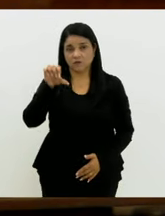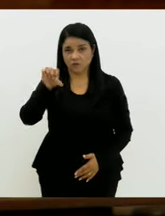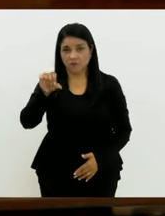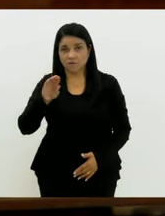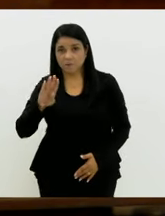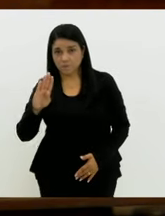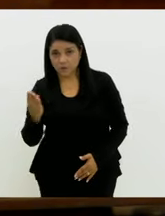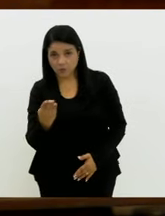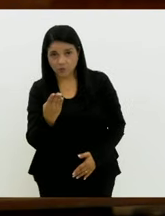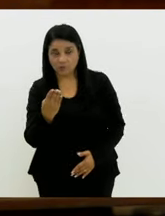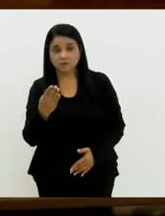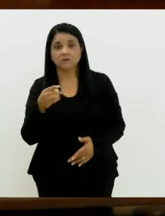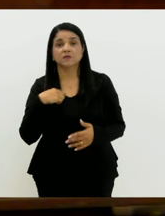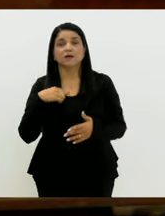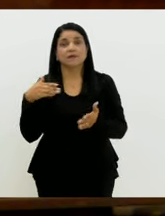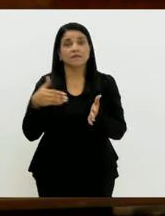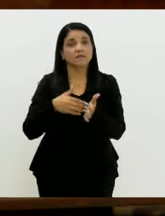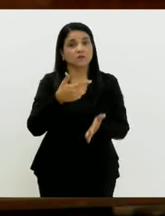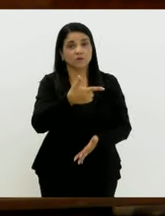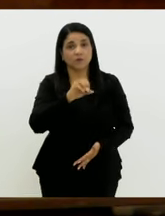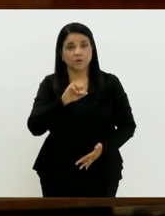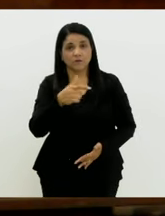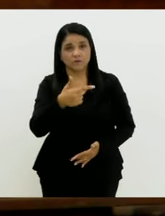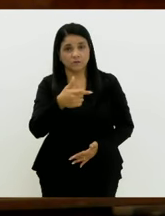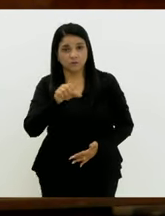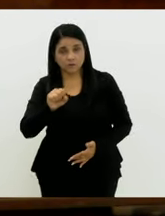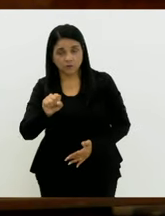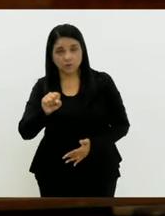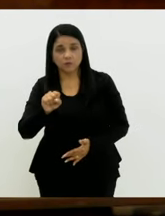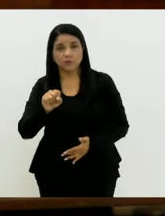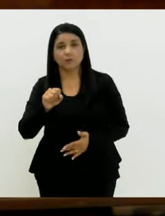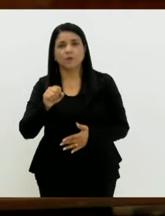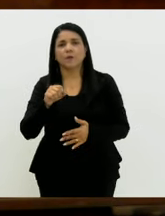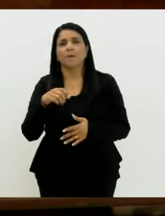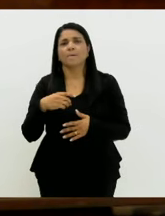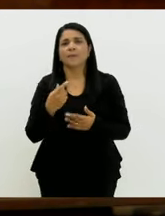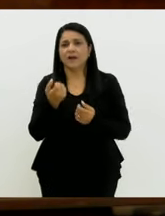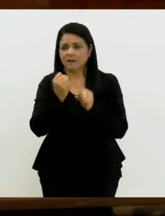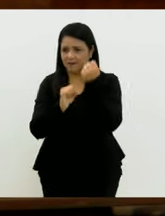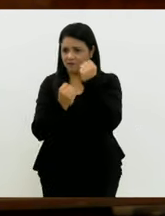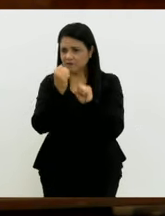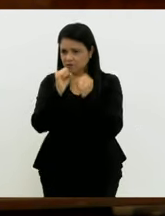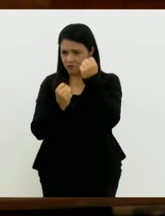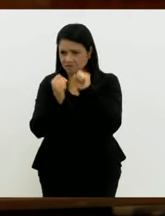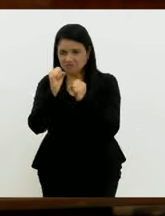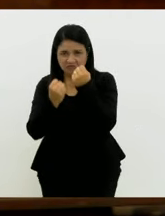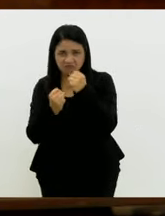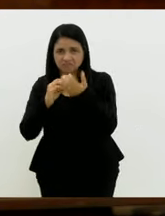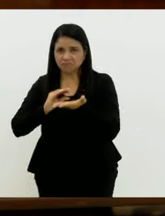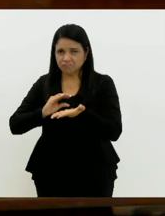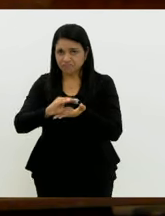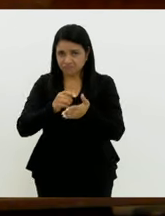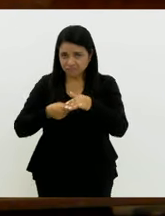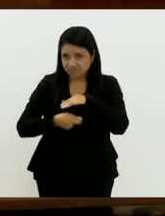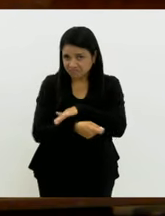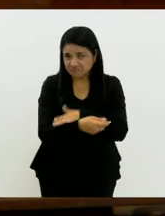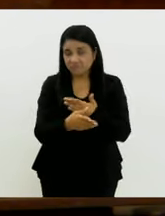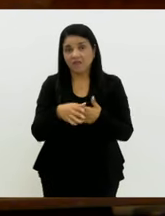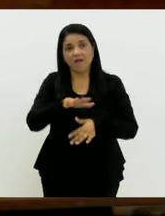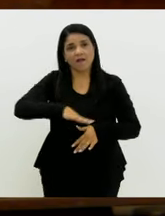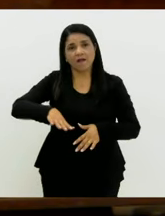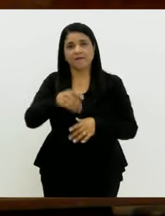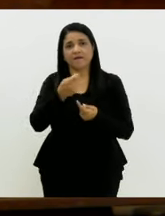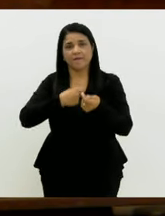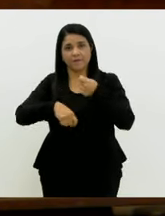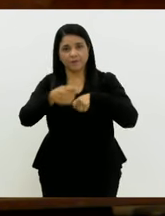até 2028 para a modernização do parque industrial. Ainda na área econômica, foram criados